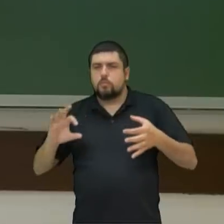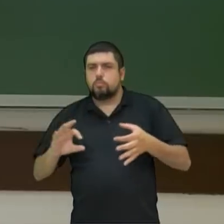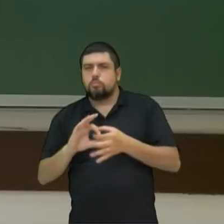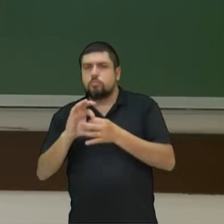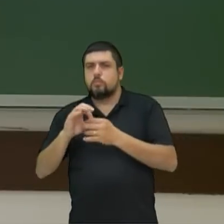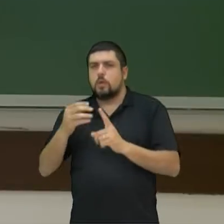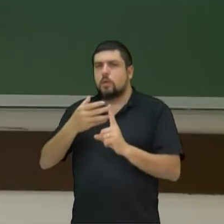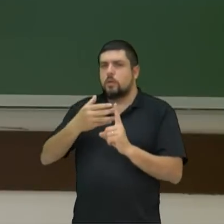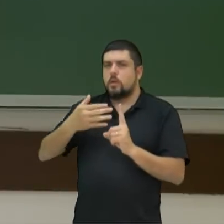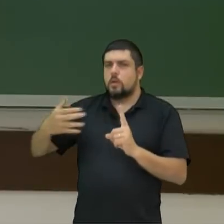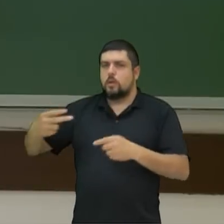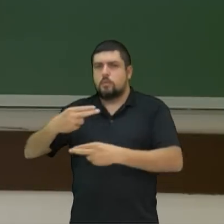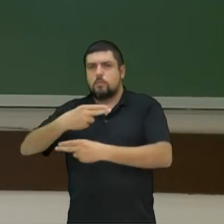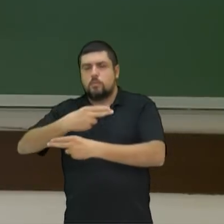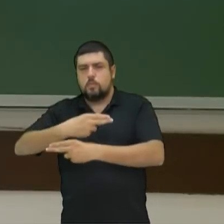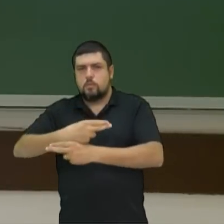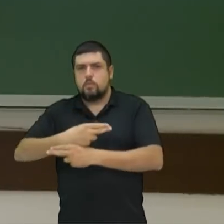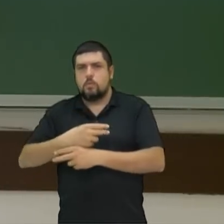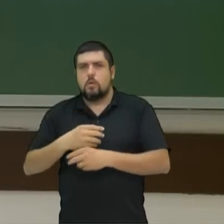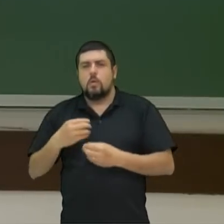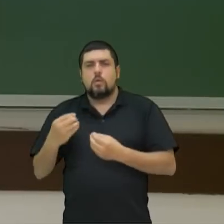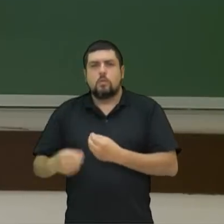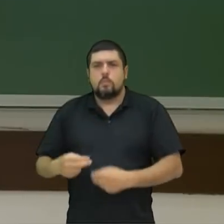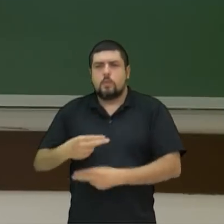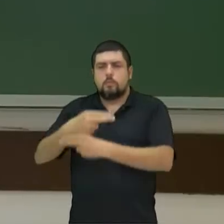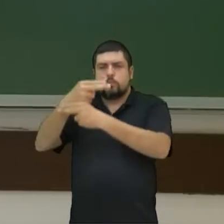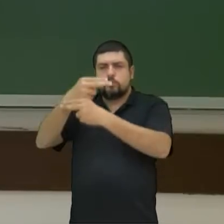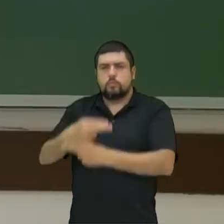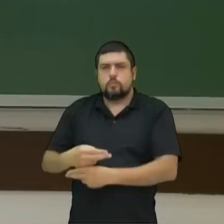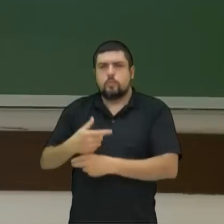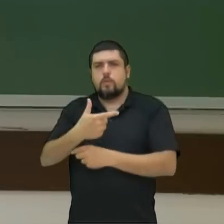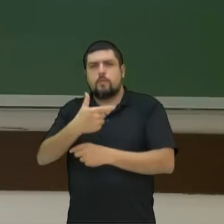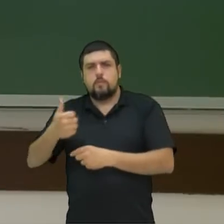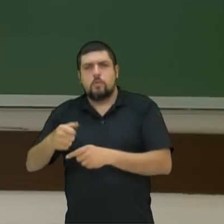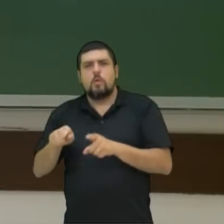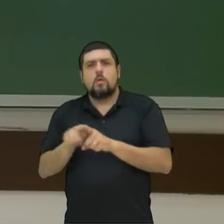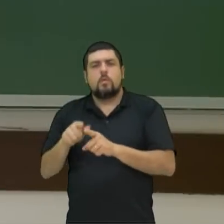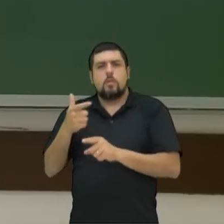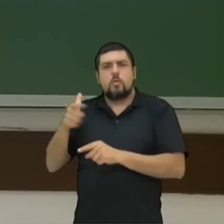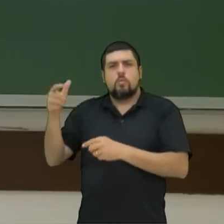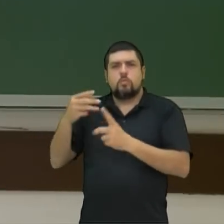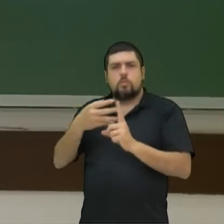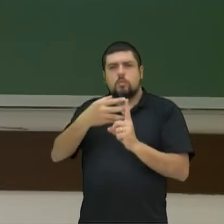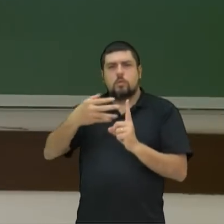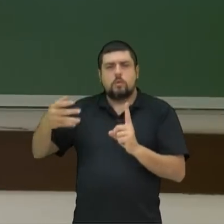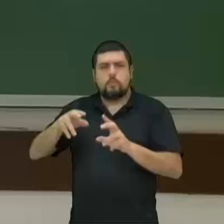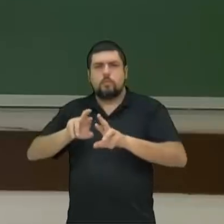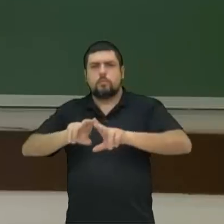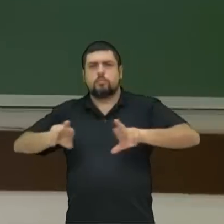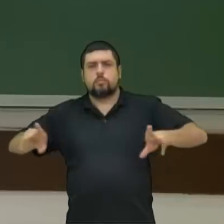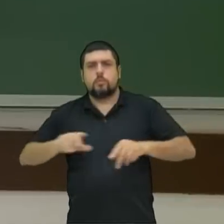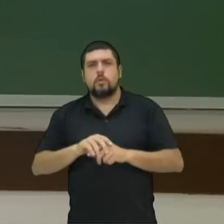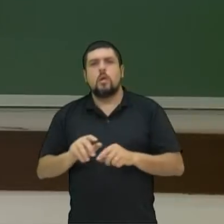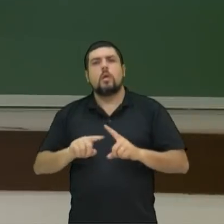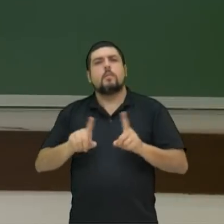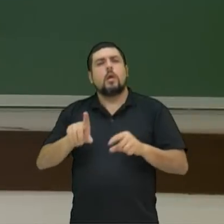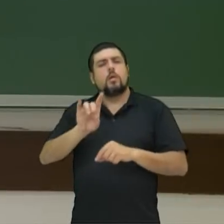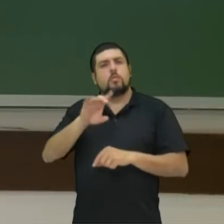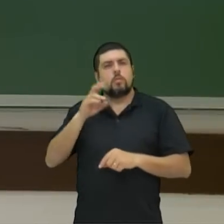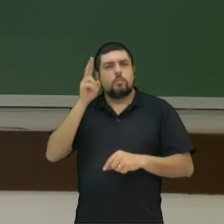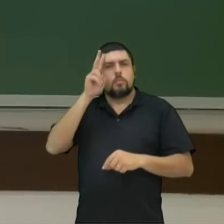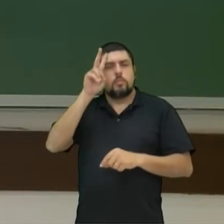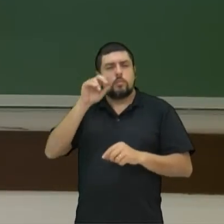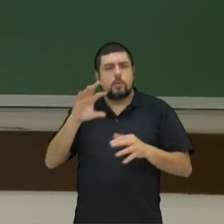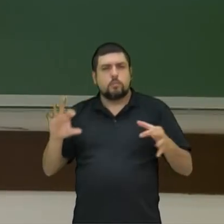cromossômicas. Então, aqui está falando da trissomia do 21, a gente falou de outras síndromes também, você lembra disso, né? Mas aqui só para a gente associar aqui com o